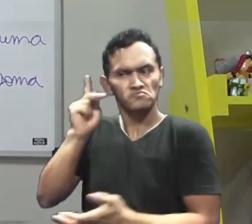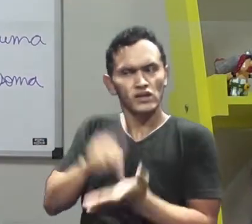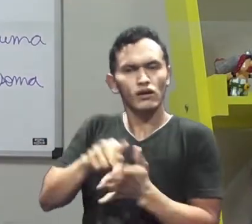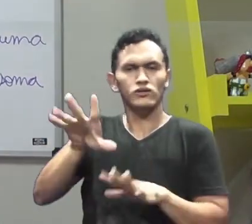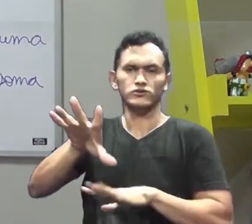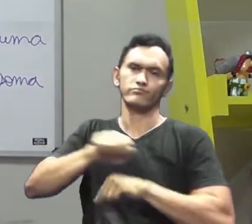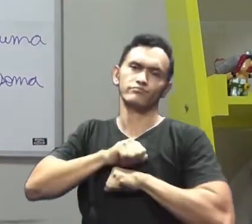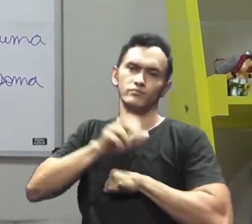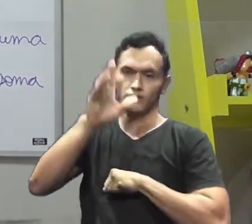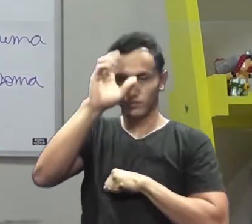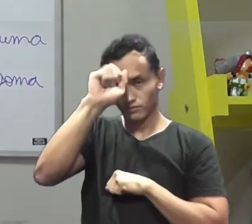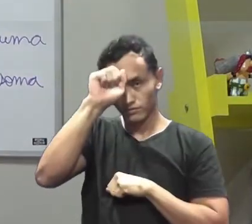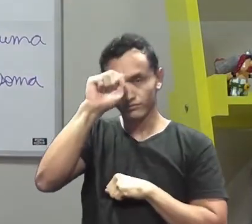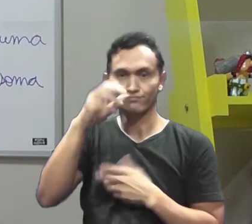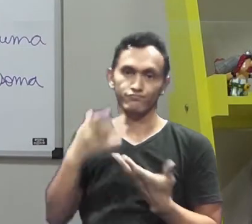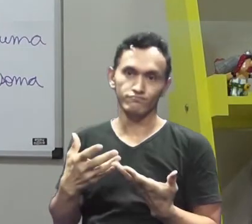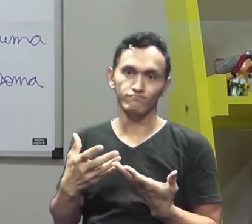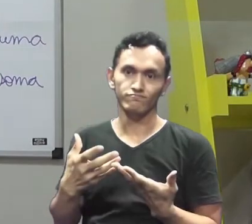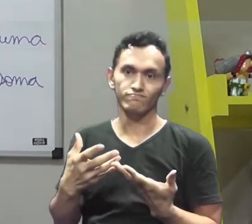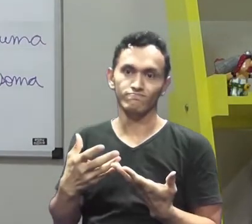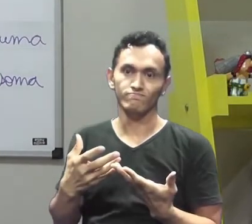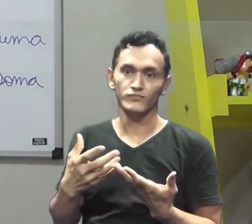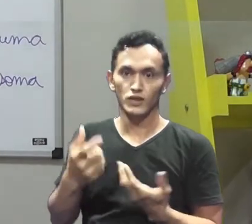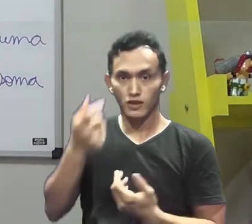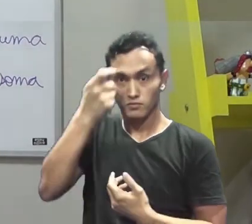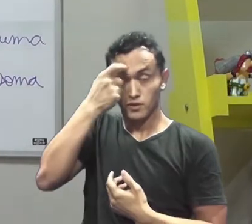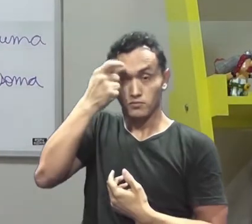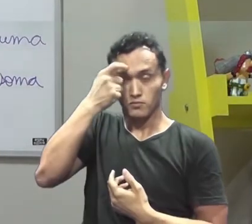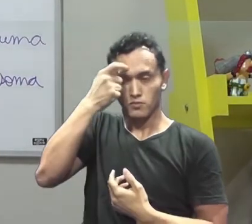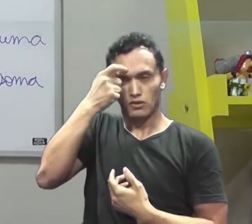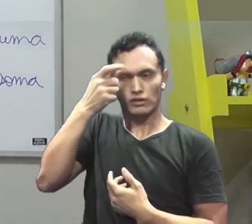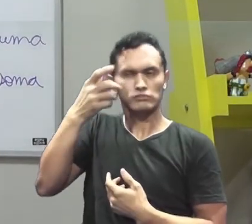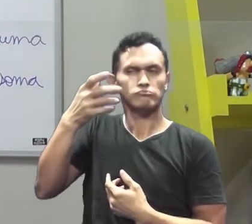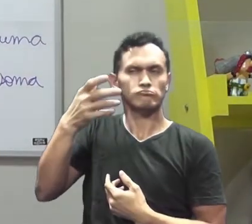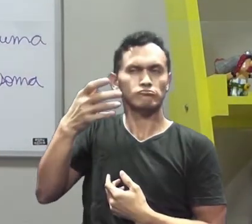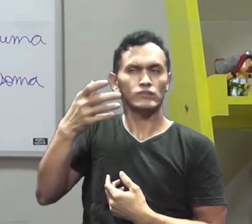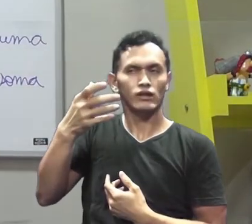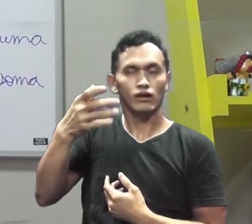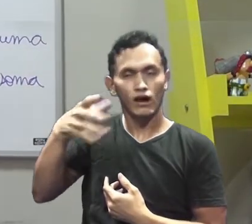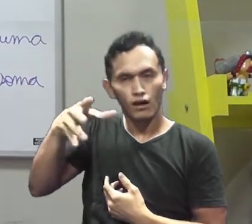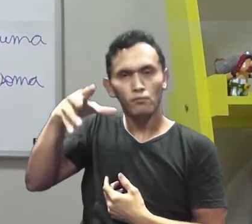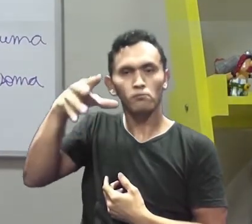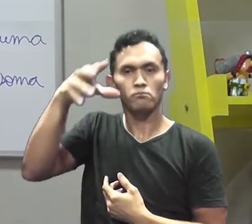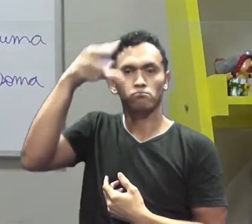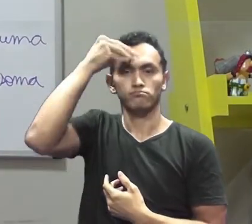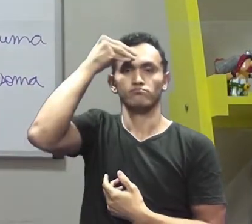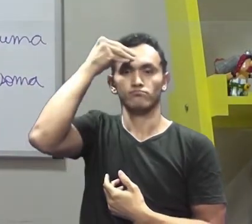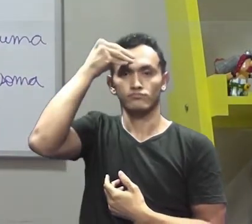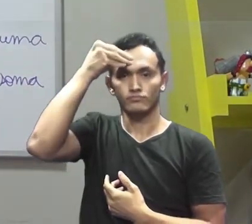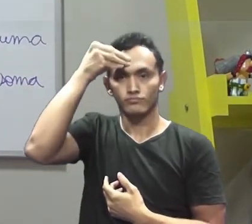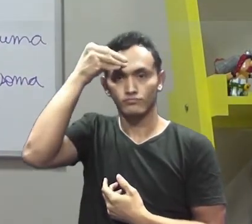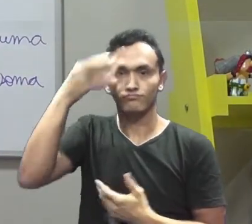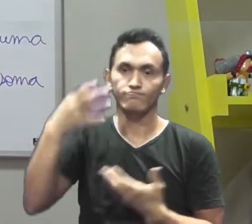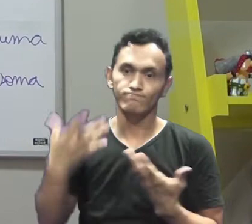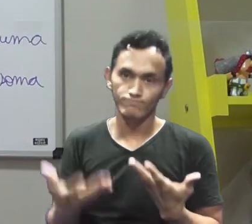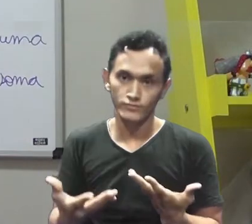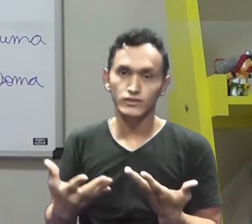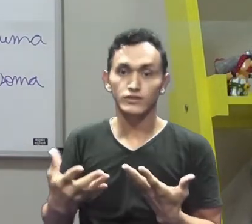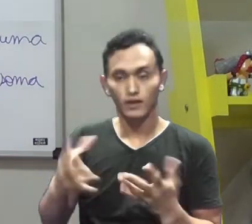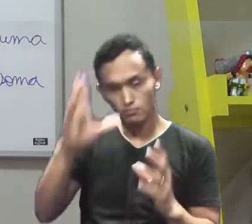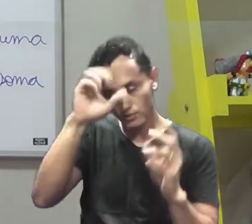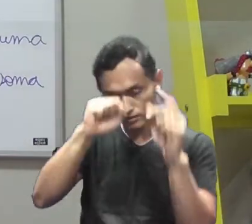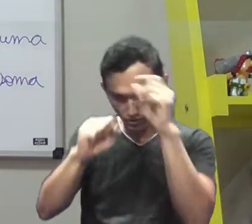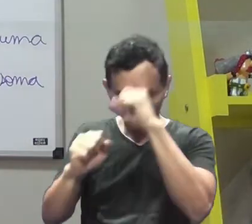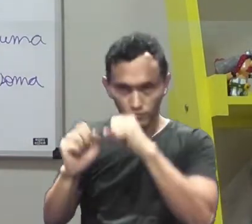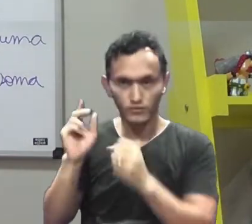o depois para poder avaliar se ele realmente reteve a aprendizagem, ou seja, se ela entrou na memória de longo